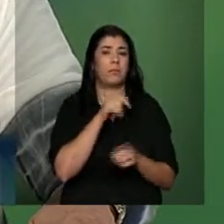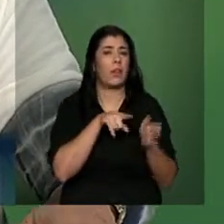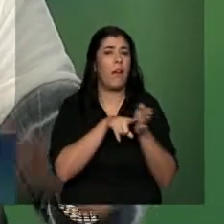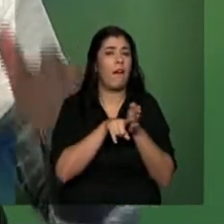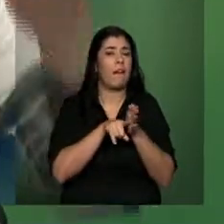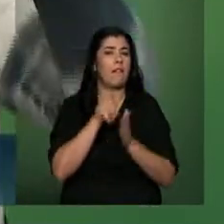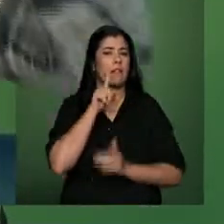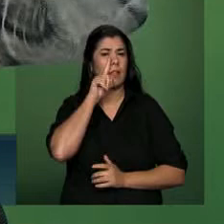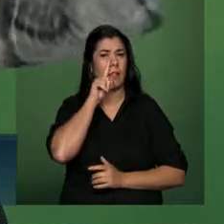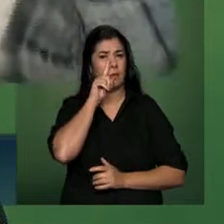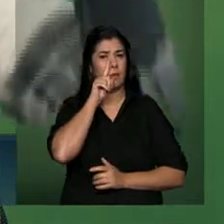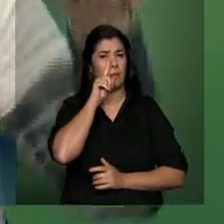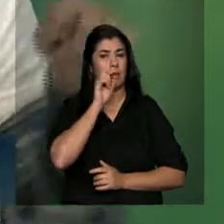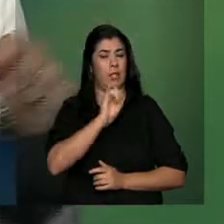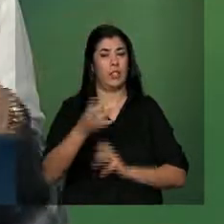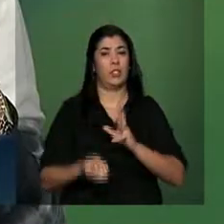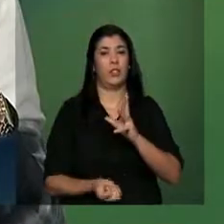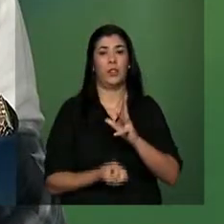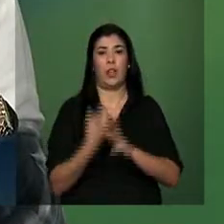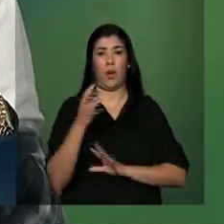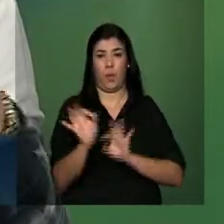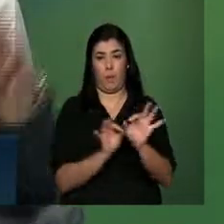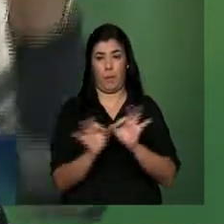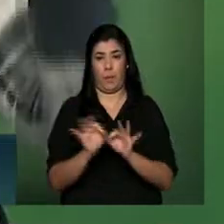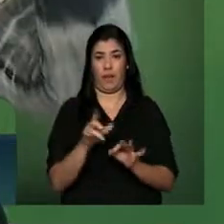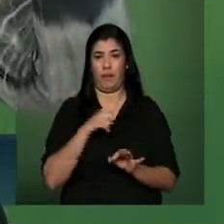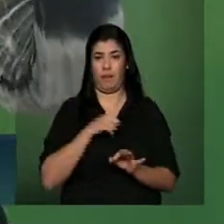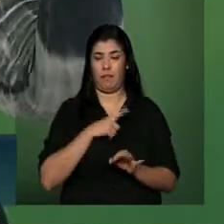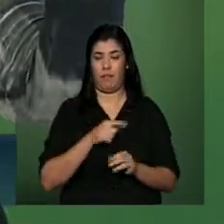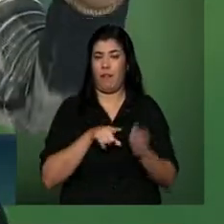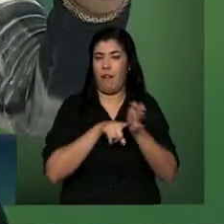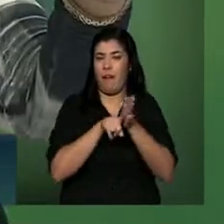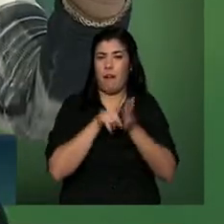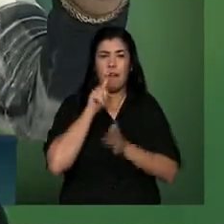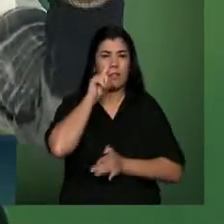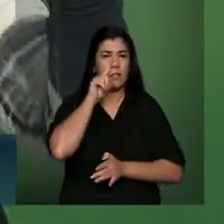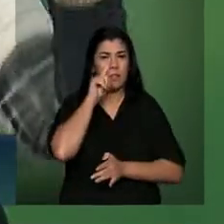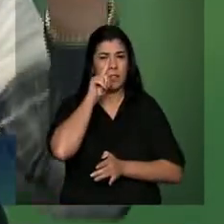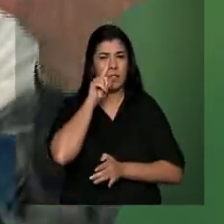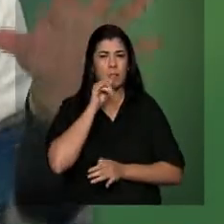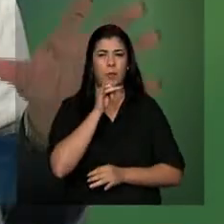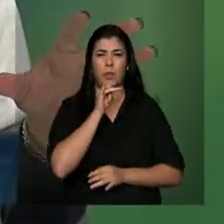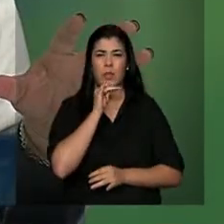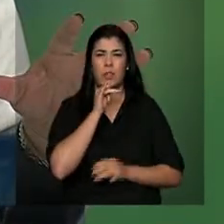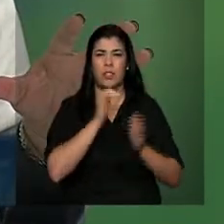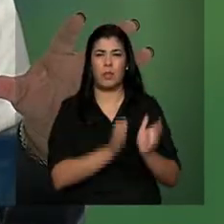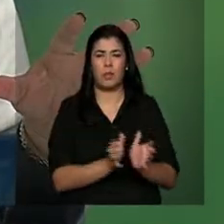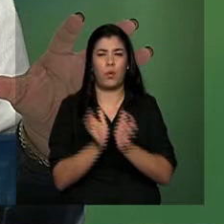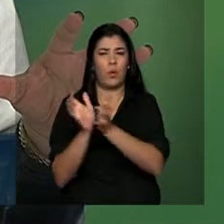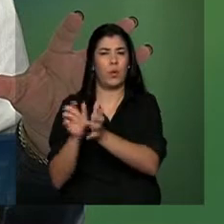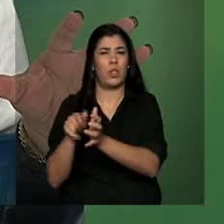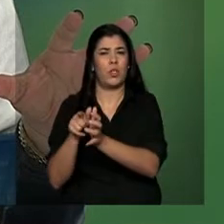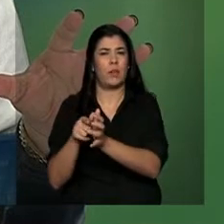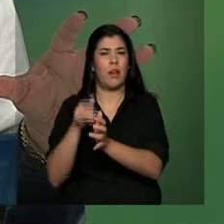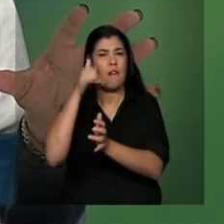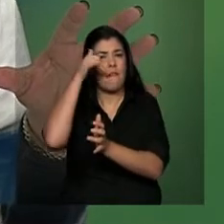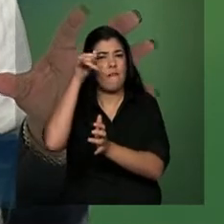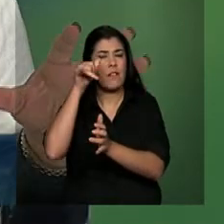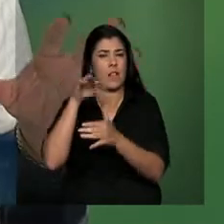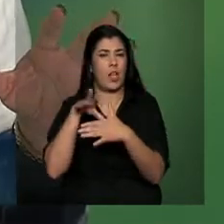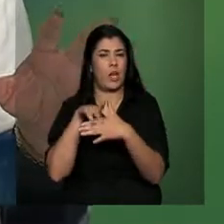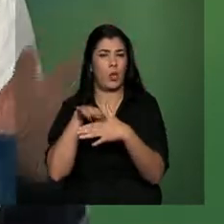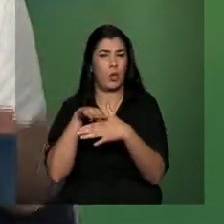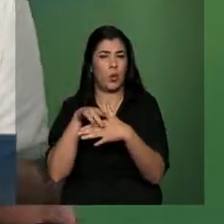de risco. Quando nós implementarmos a análise de risco, que temos hoje só para a aftosa e para a